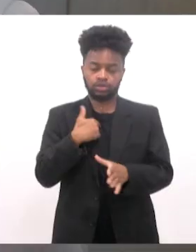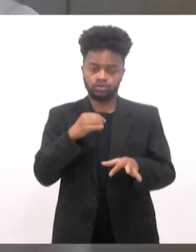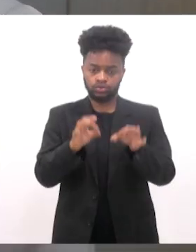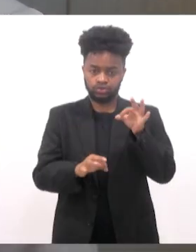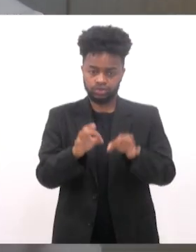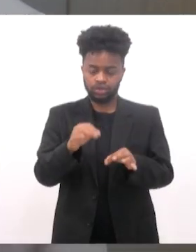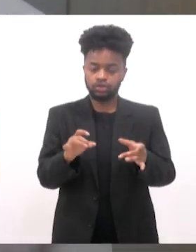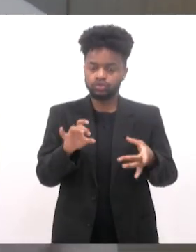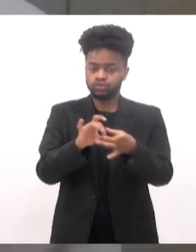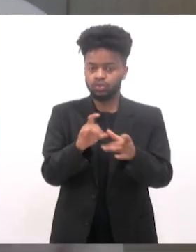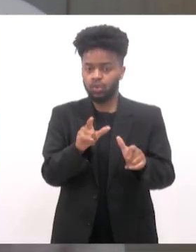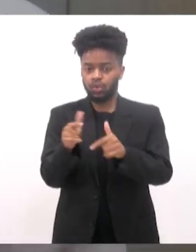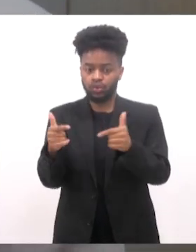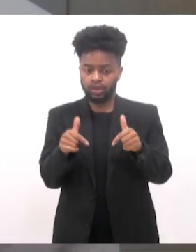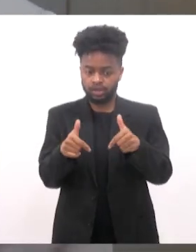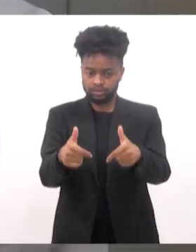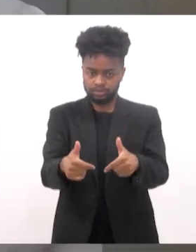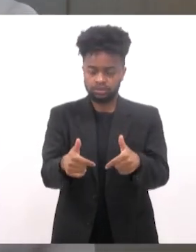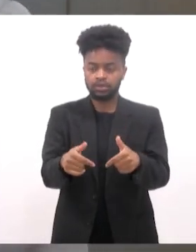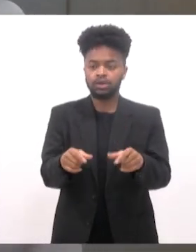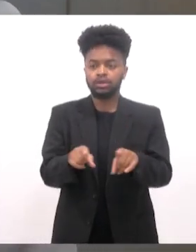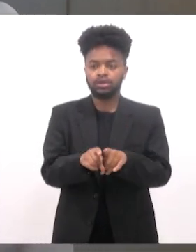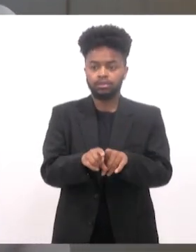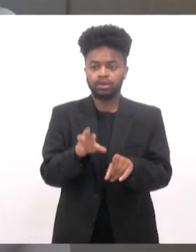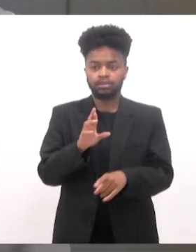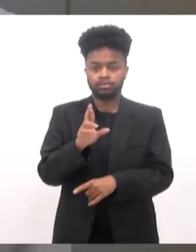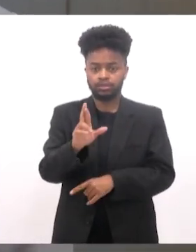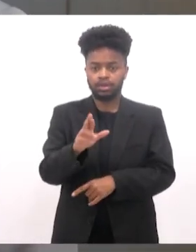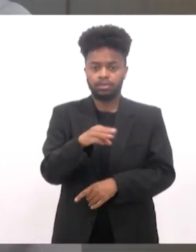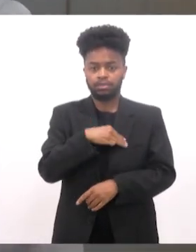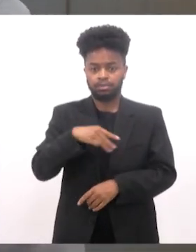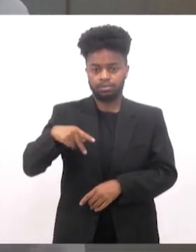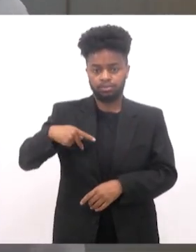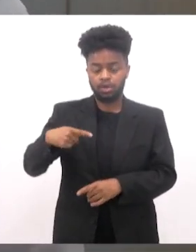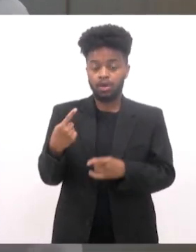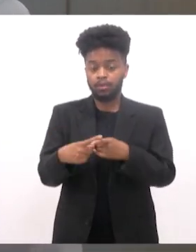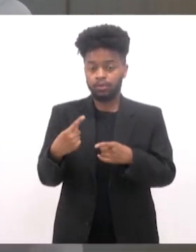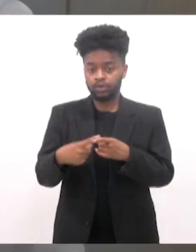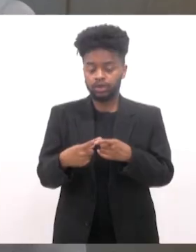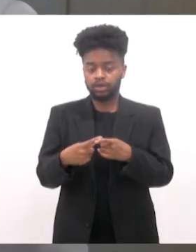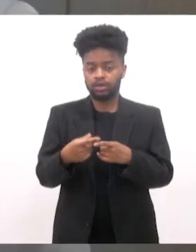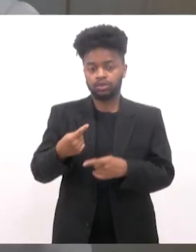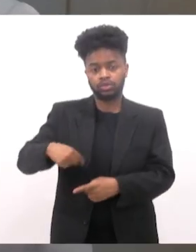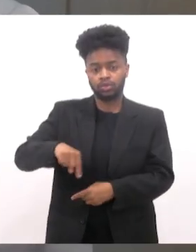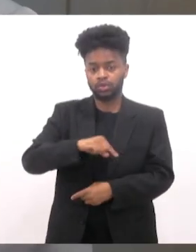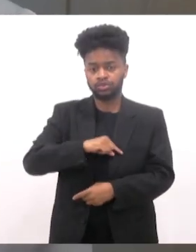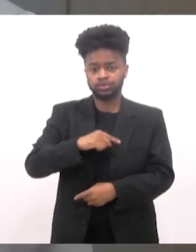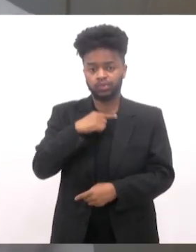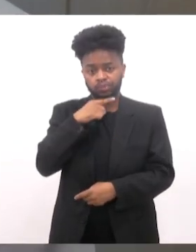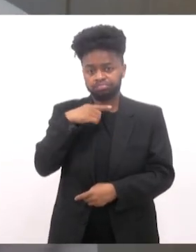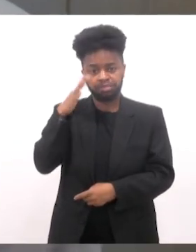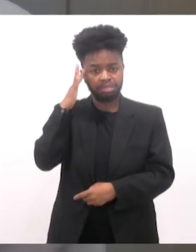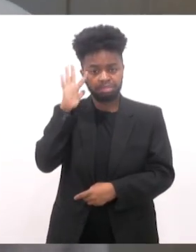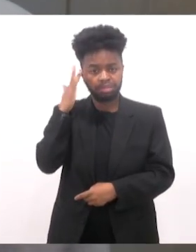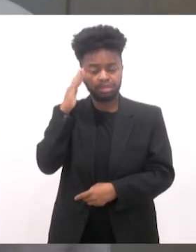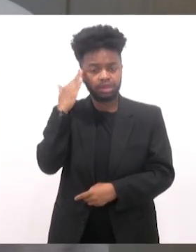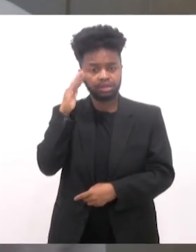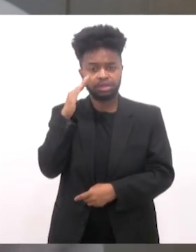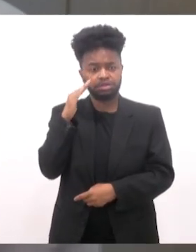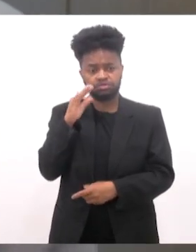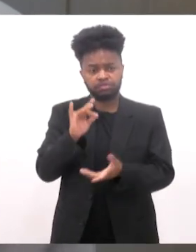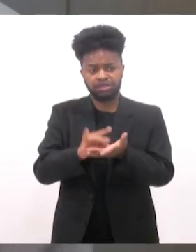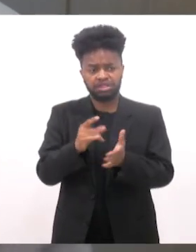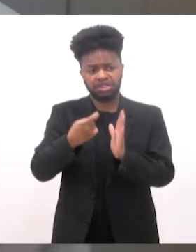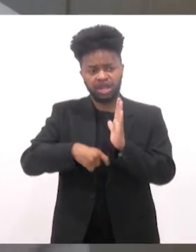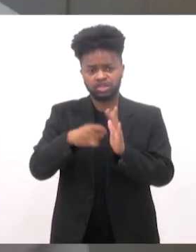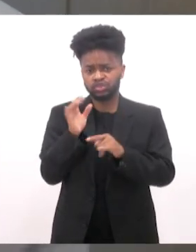com as outras ações que foram tomadas e com a representação no Ministério Público, porque nós não entendemos essa taxa como algo fundamental